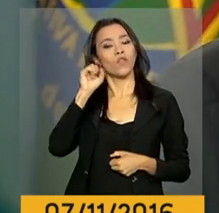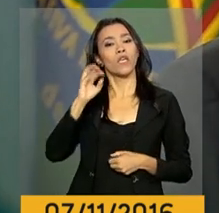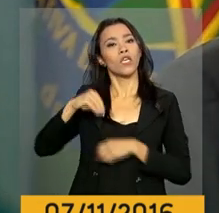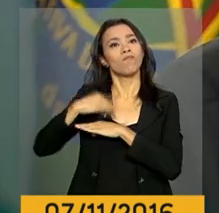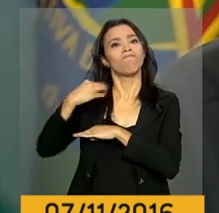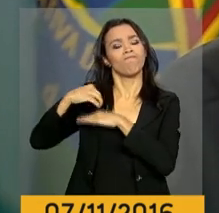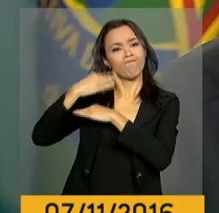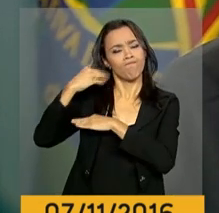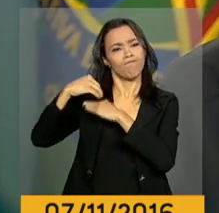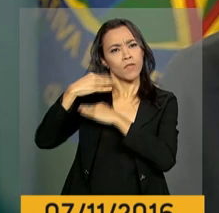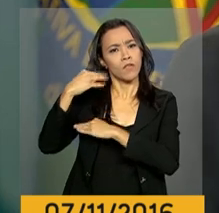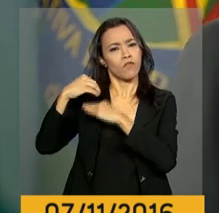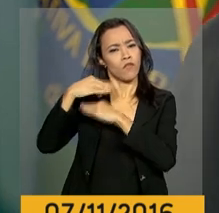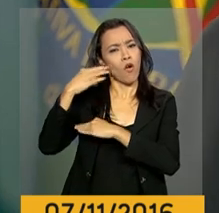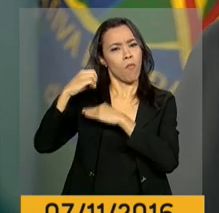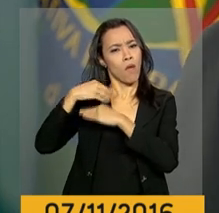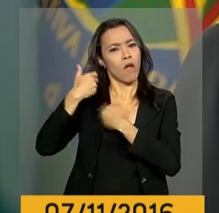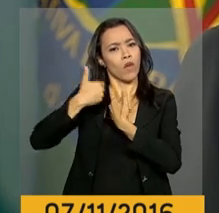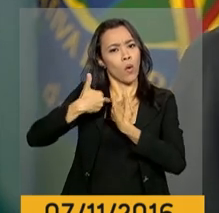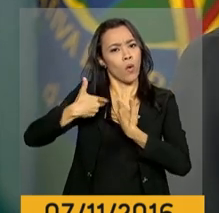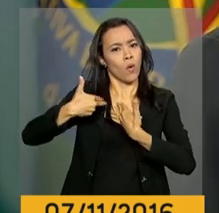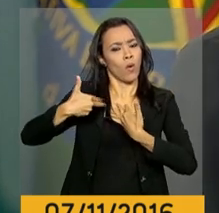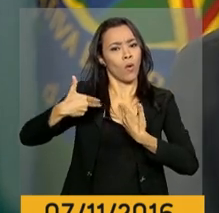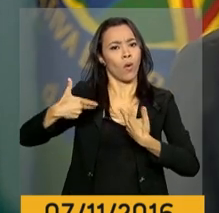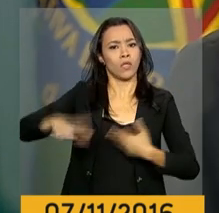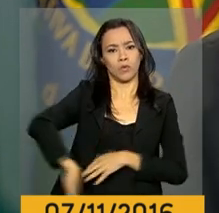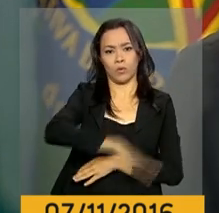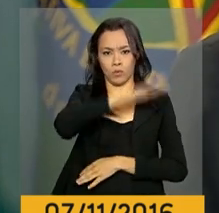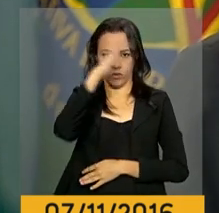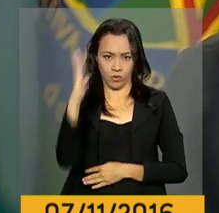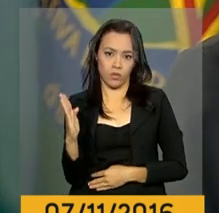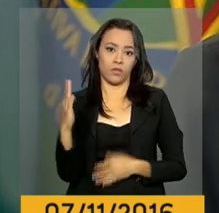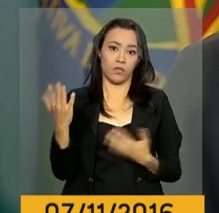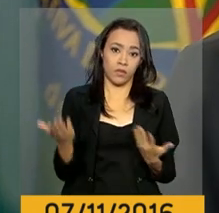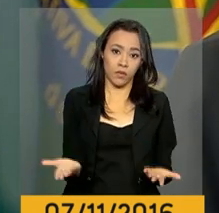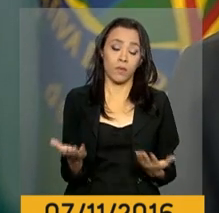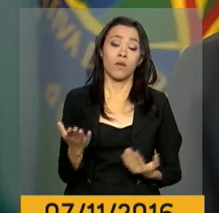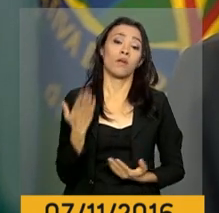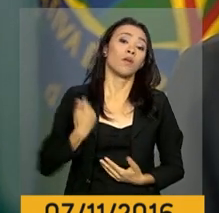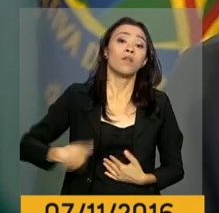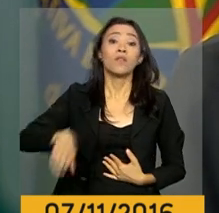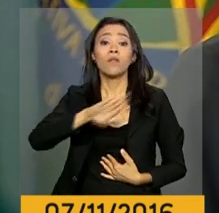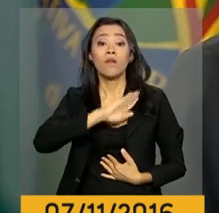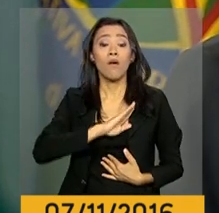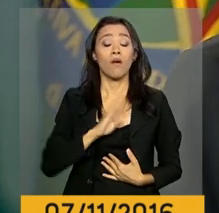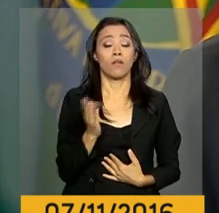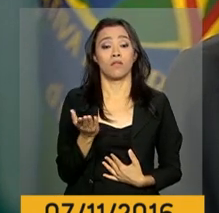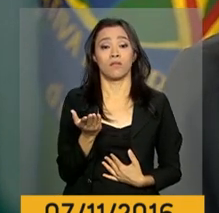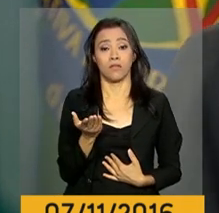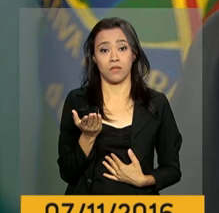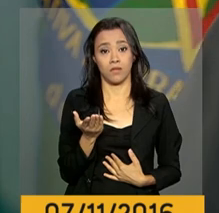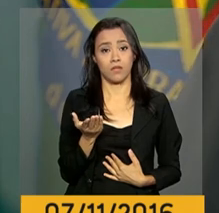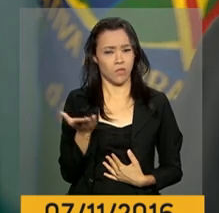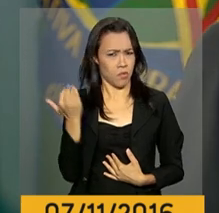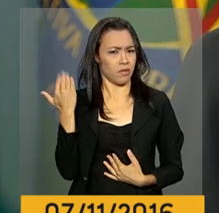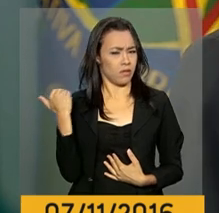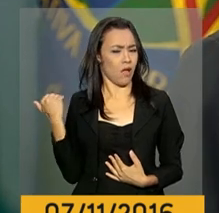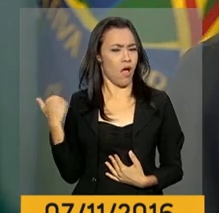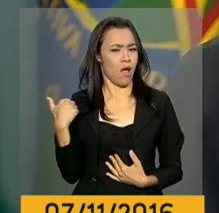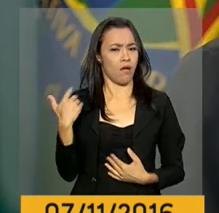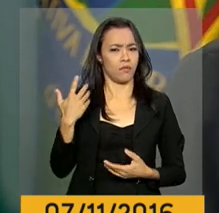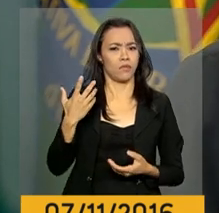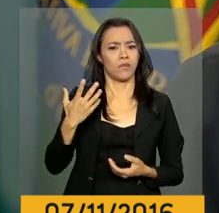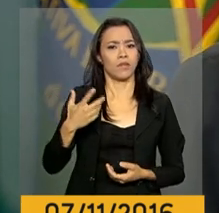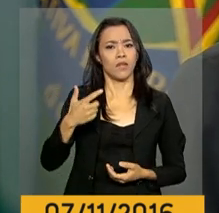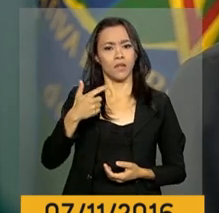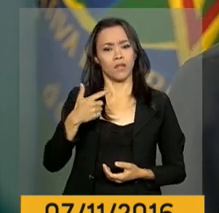informava ao longo do dia. E nós todos tínhamos uma, naquela época, ainda no